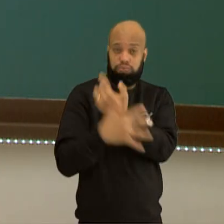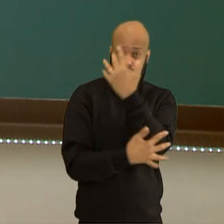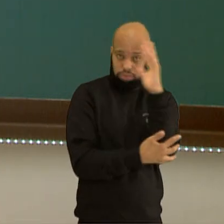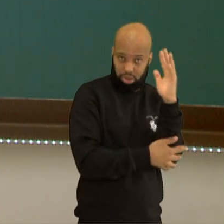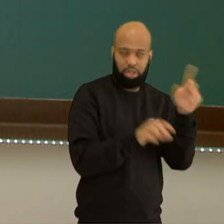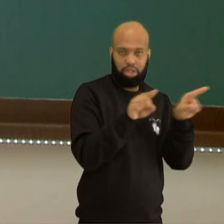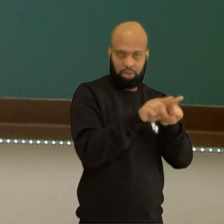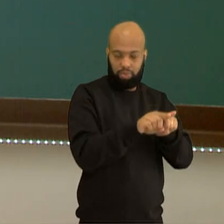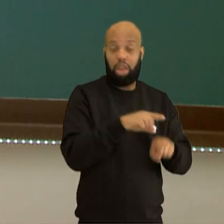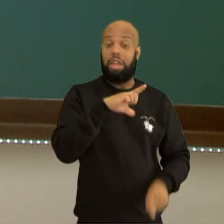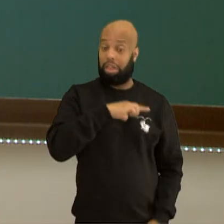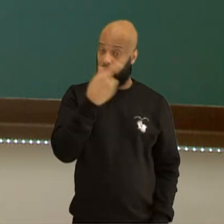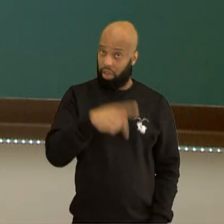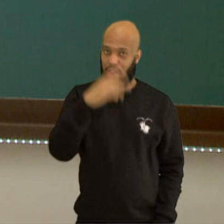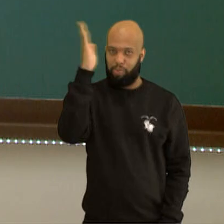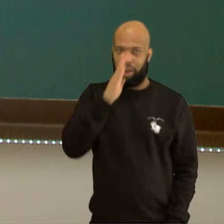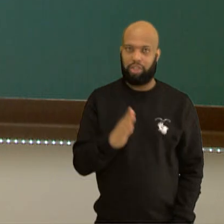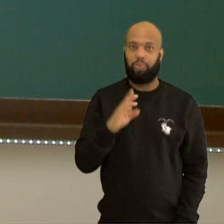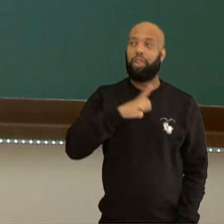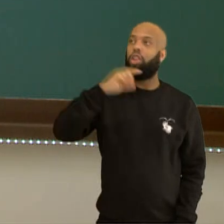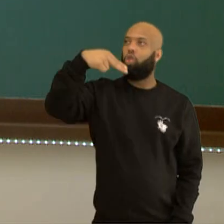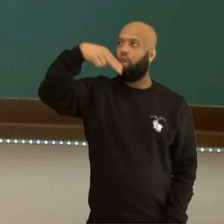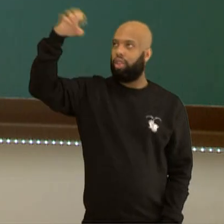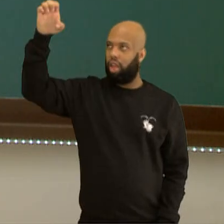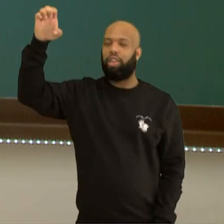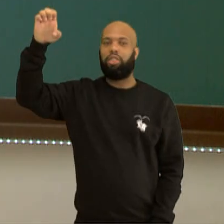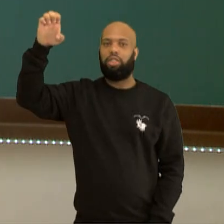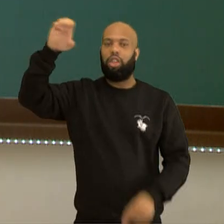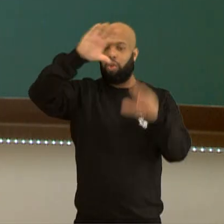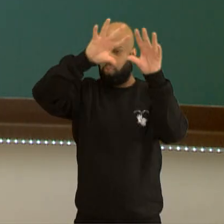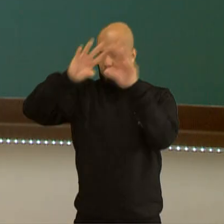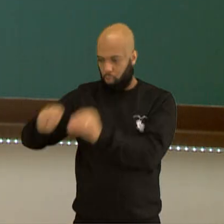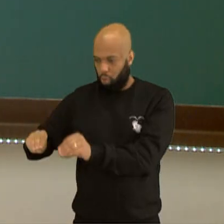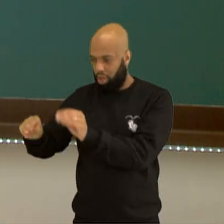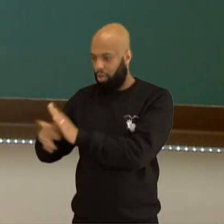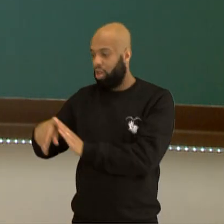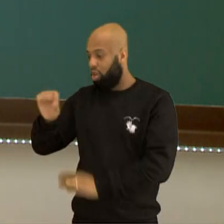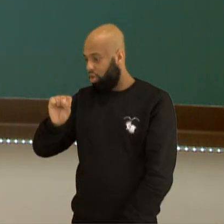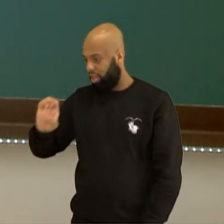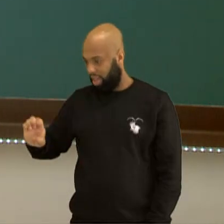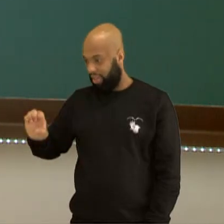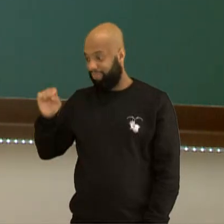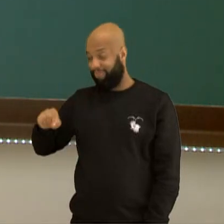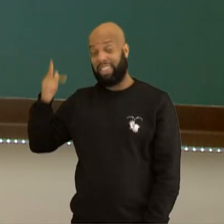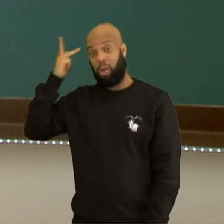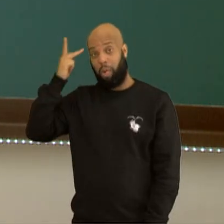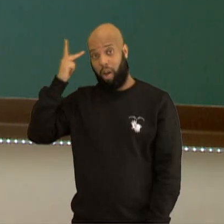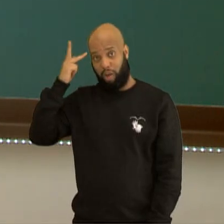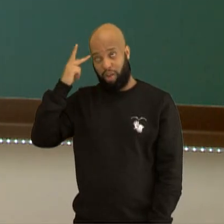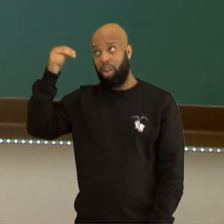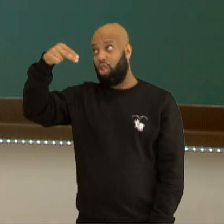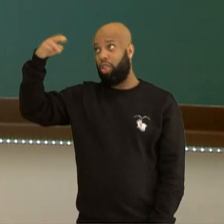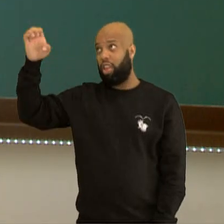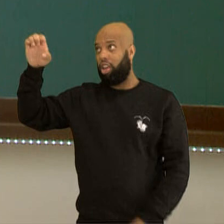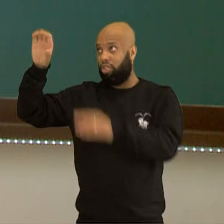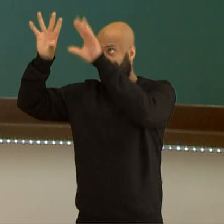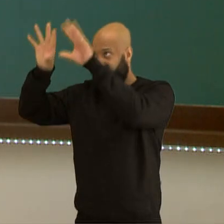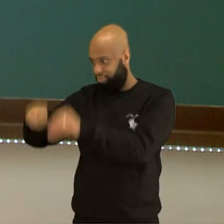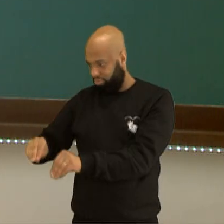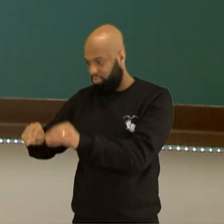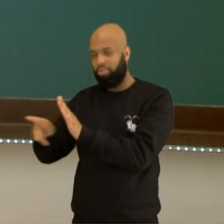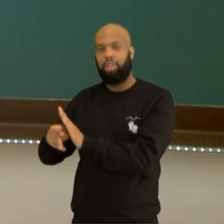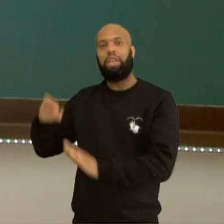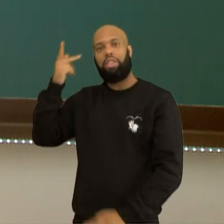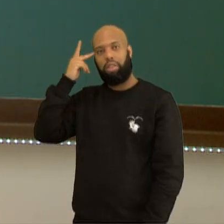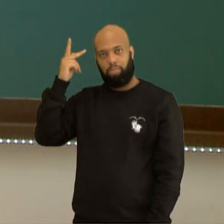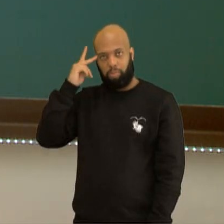das migrações do Brasil, do Nordeste para o Sudeste, especialmente para São Paulo, que são justamente,